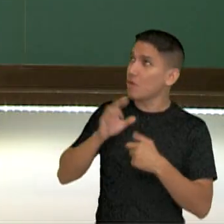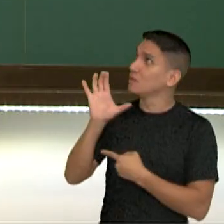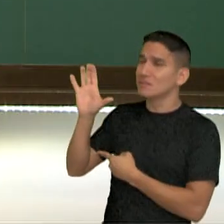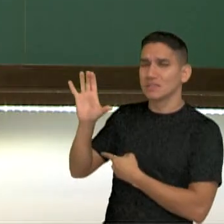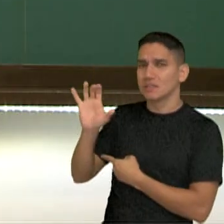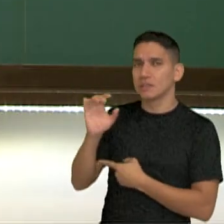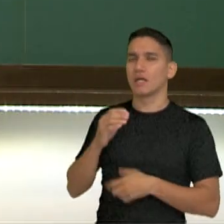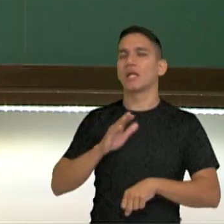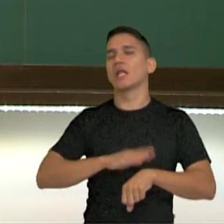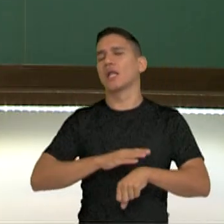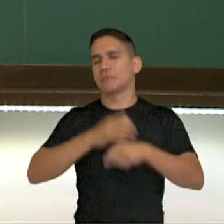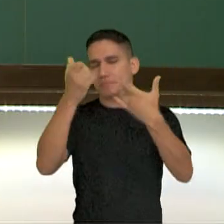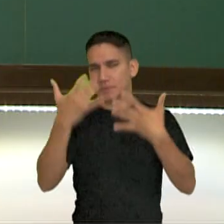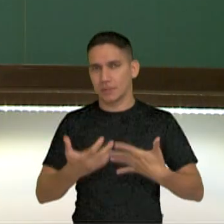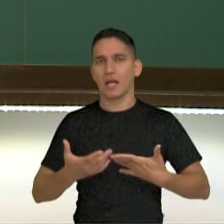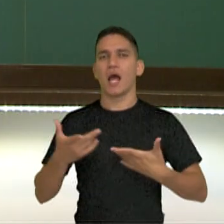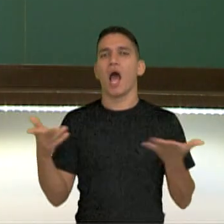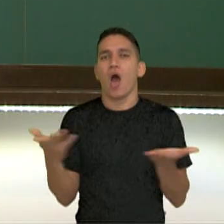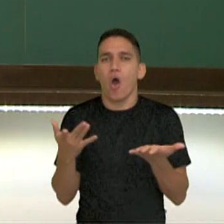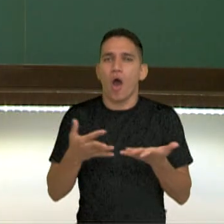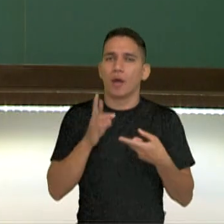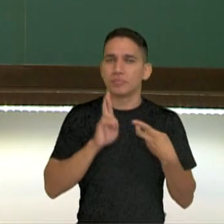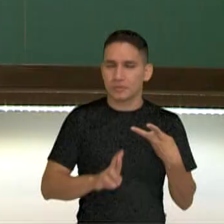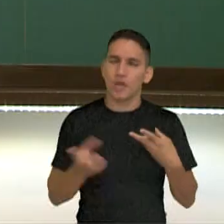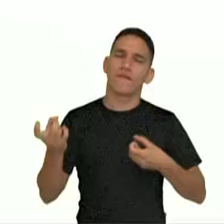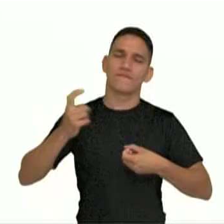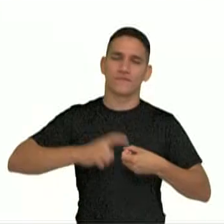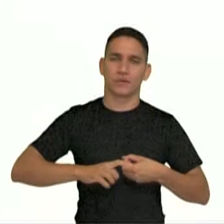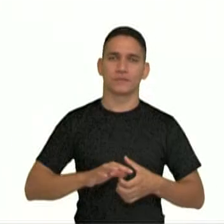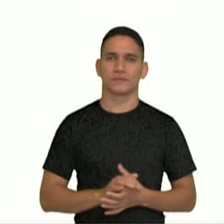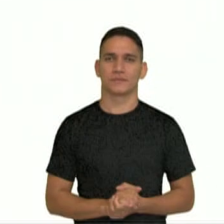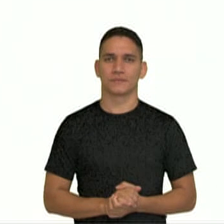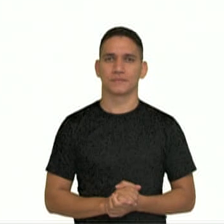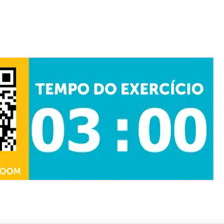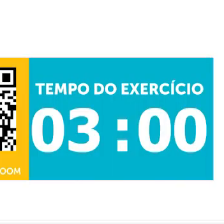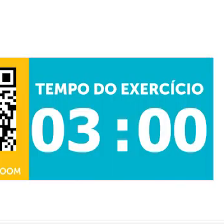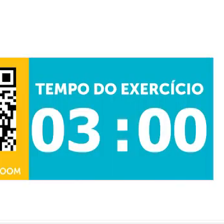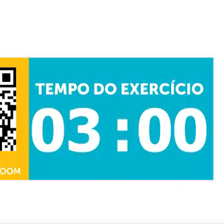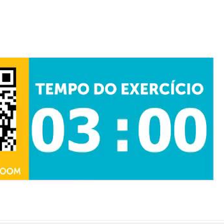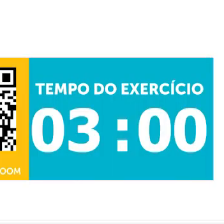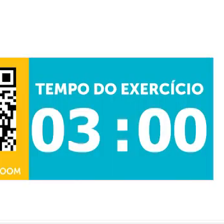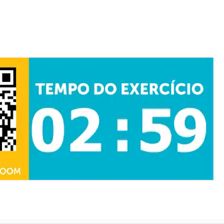Um tempo para vocês responderem esta questão e eu já volto.